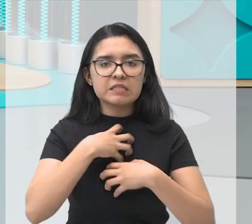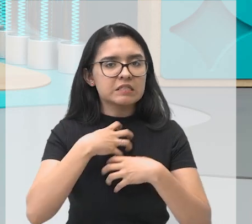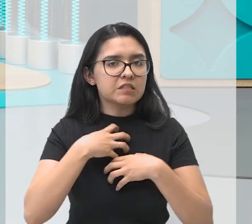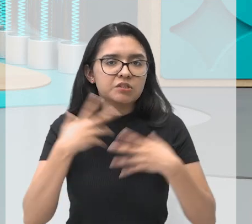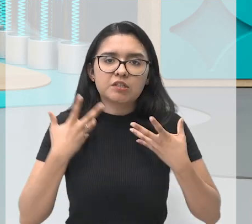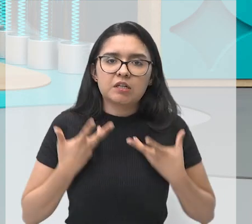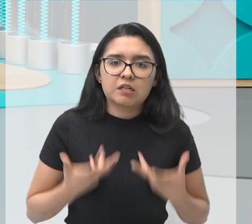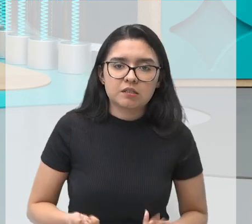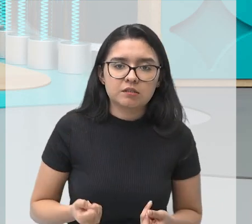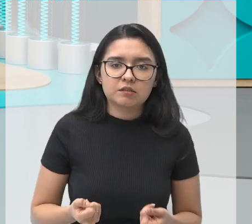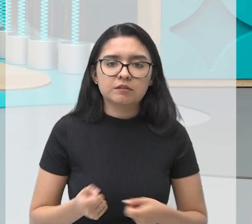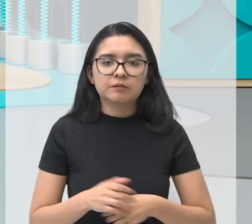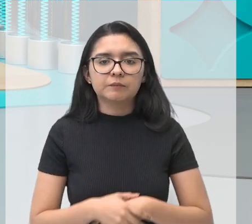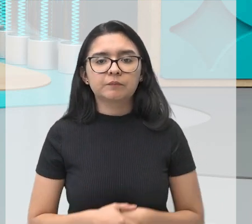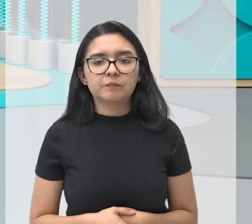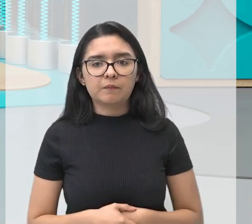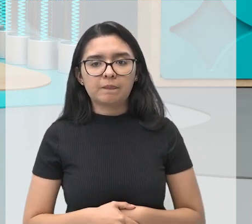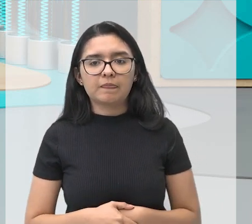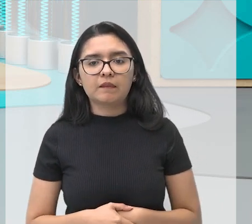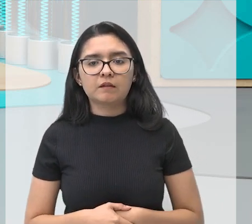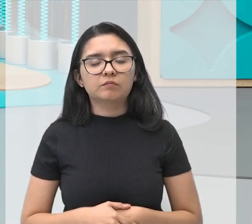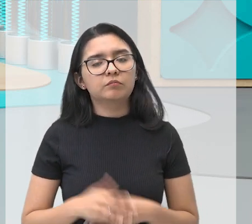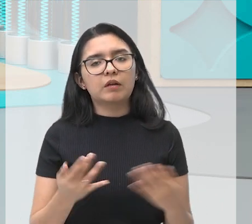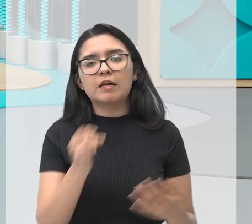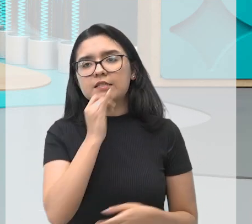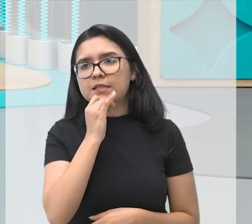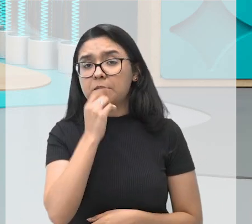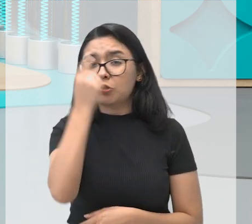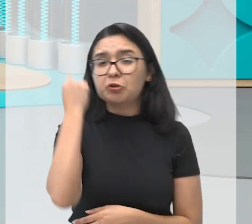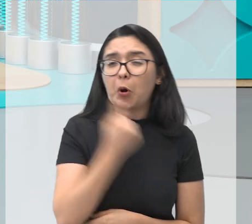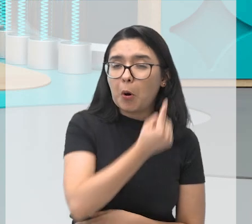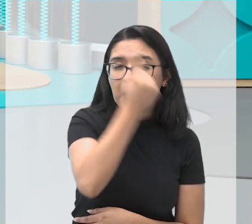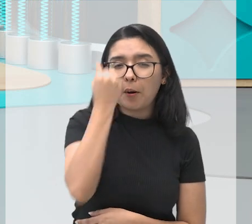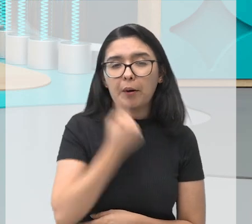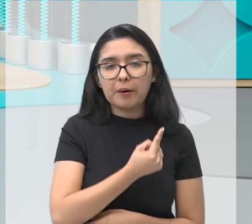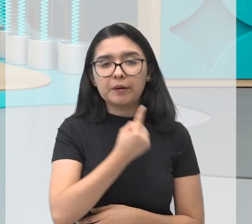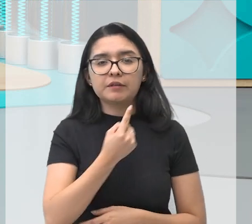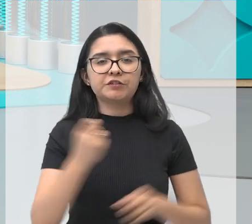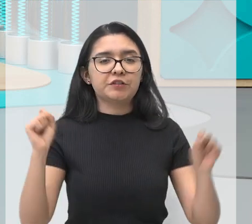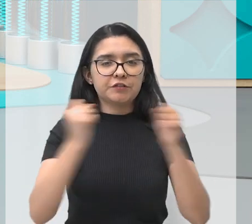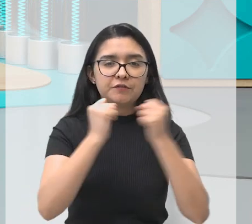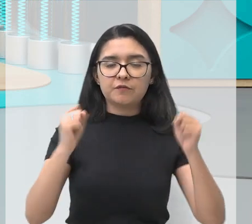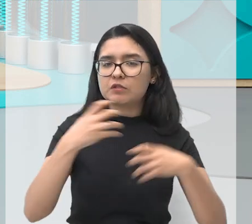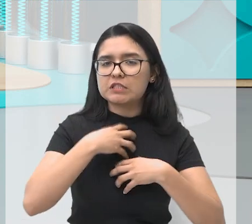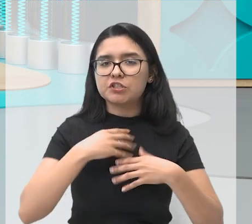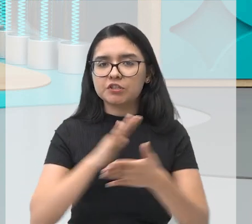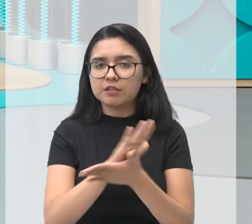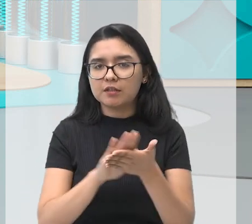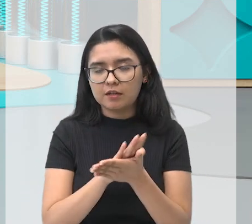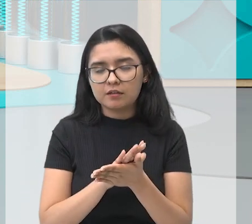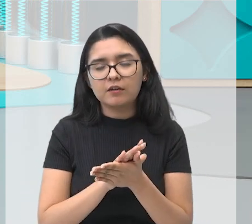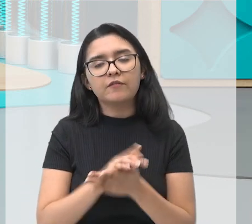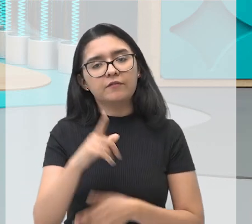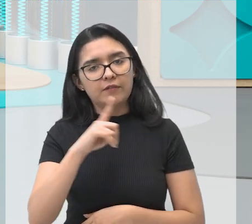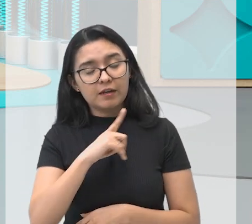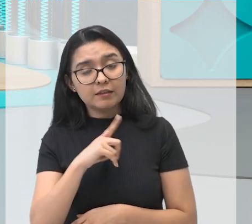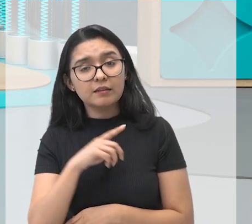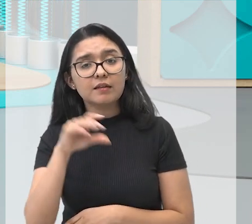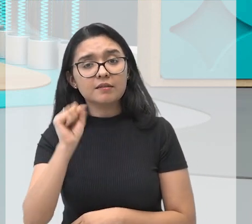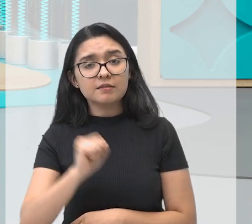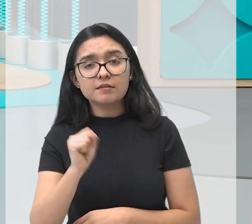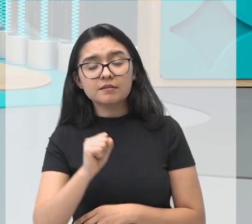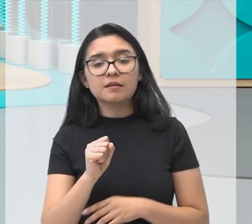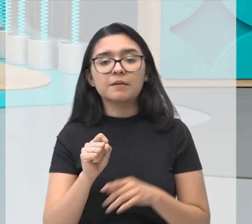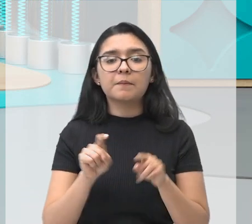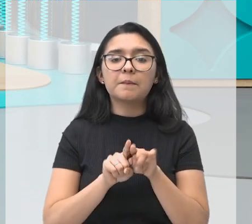vai sentir nada, absolutamente nada. Eu vou fazer aqui horas de atividade e não vou sentir nada. Você vai ter uma resposta do organismo, você vai